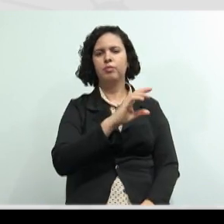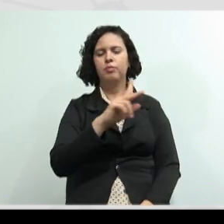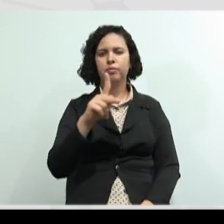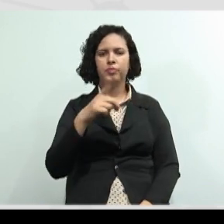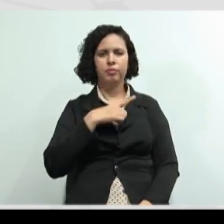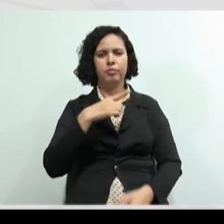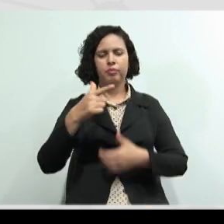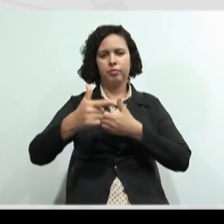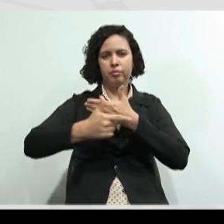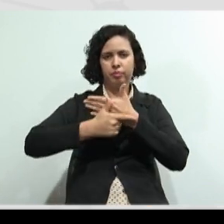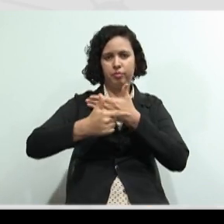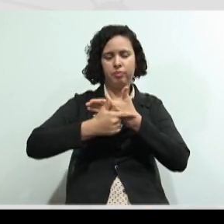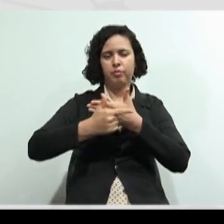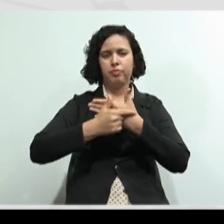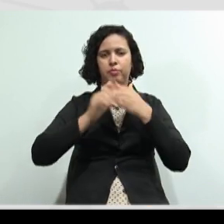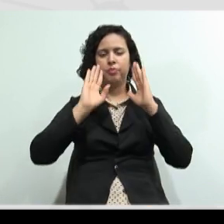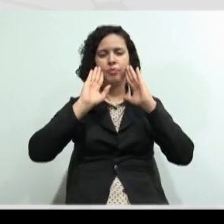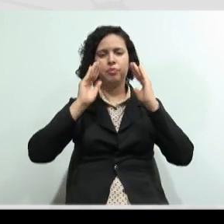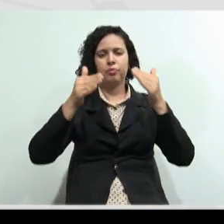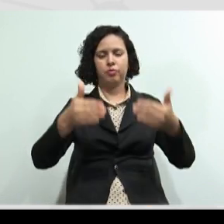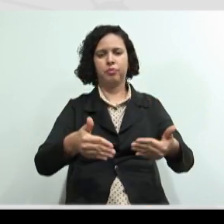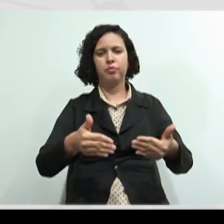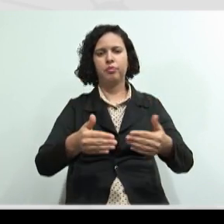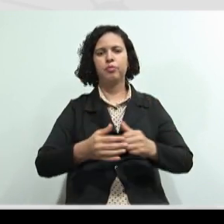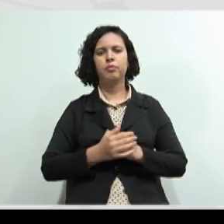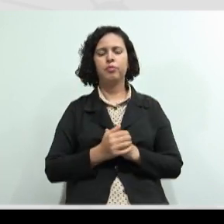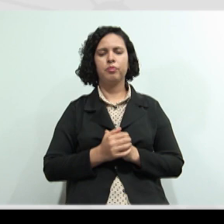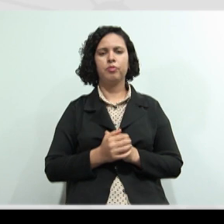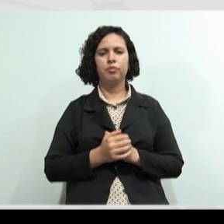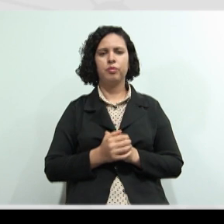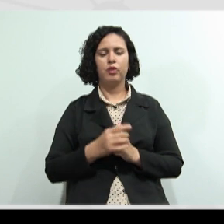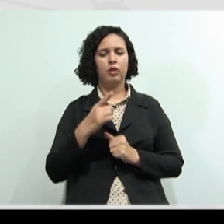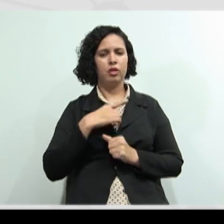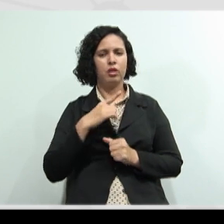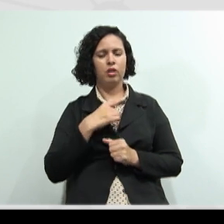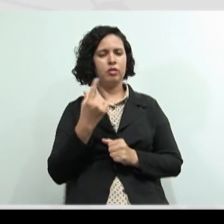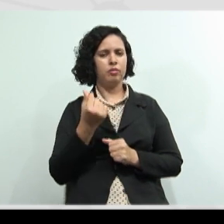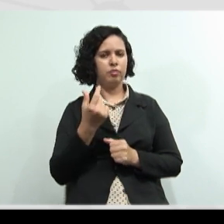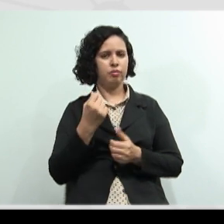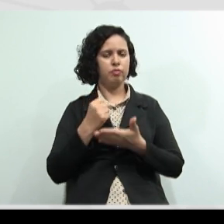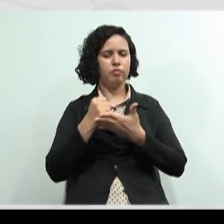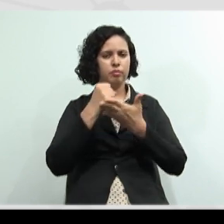papel central nesse protagonismo, realizando fortes investimentos na